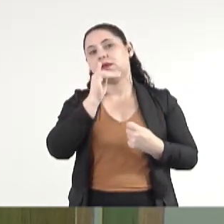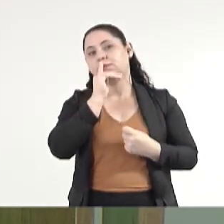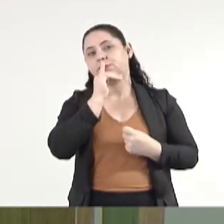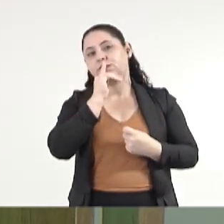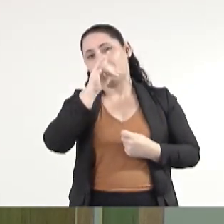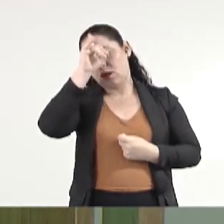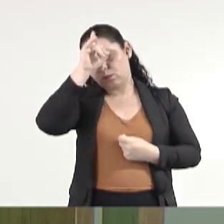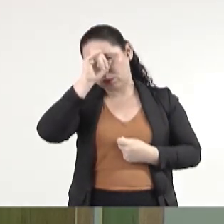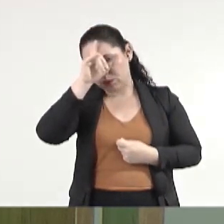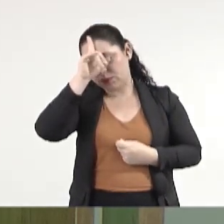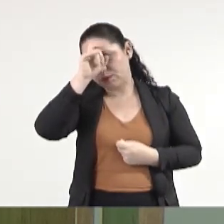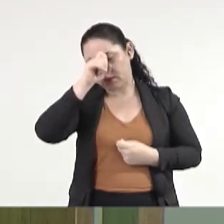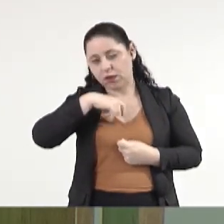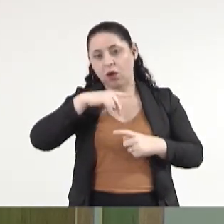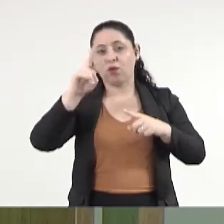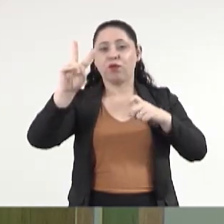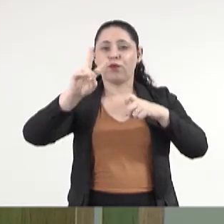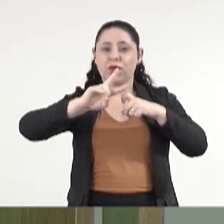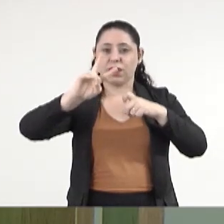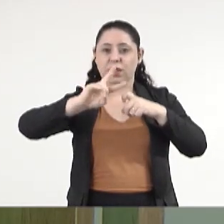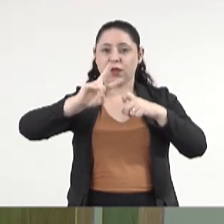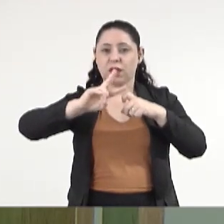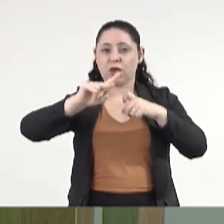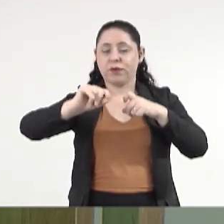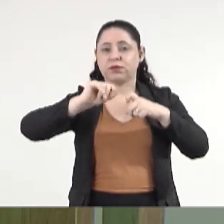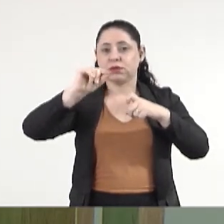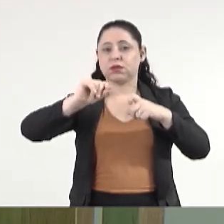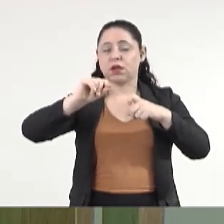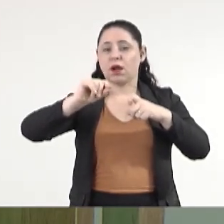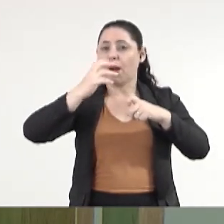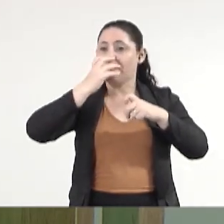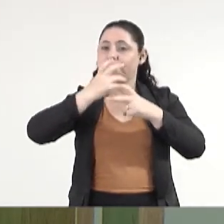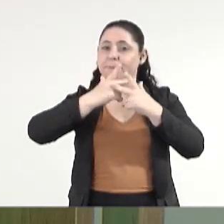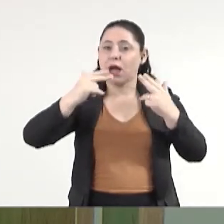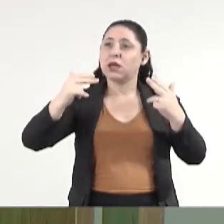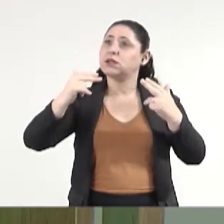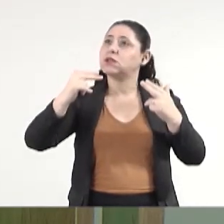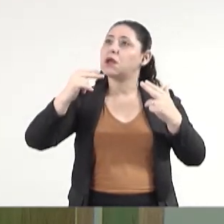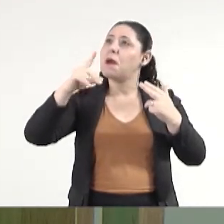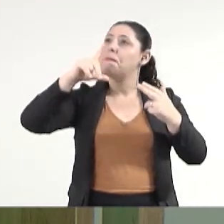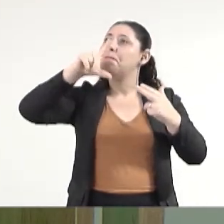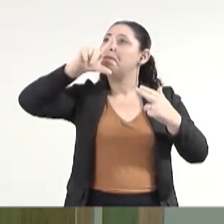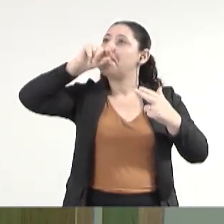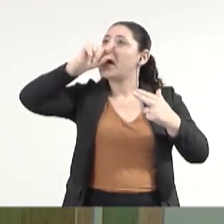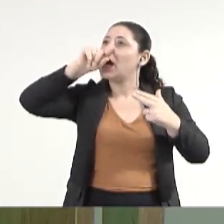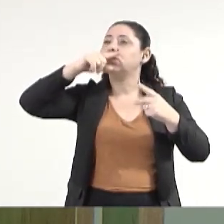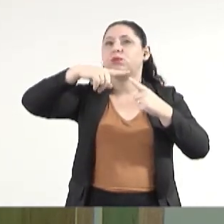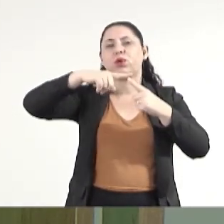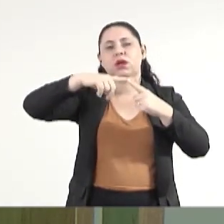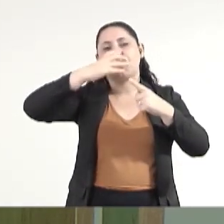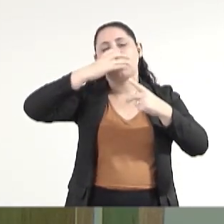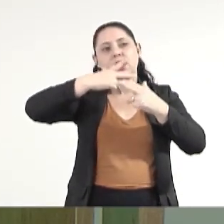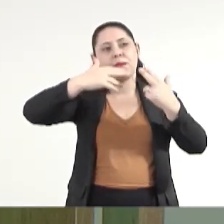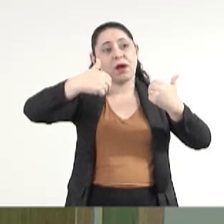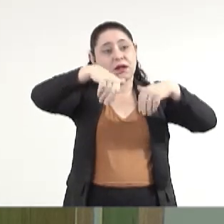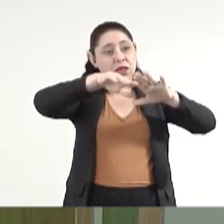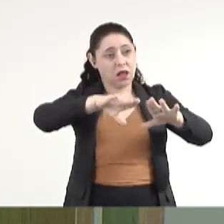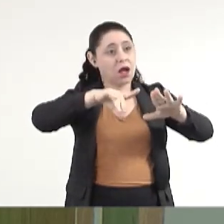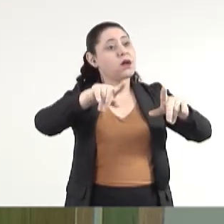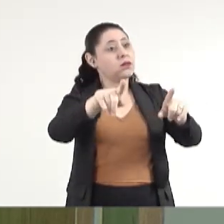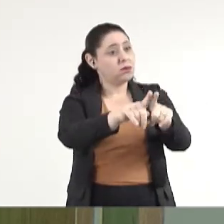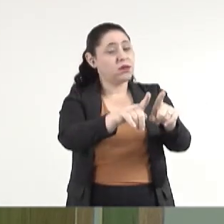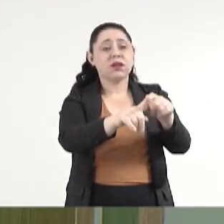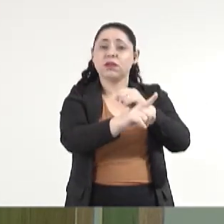ter um hospital veterinário de animais silvestres, porque os animais que estão ali